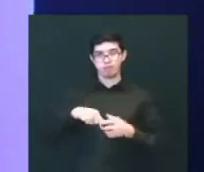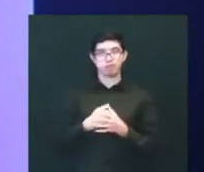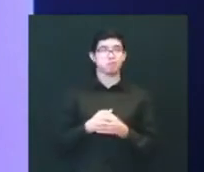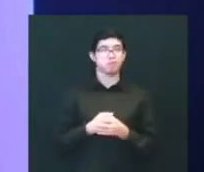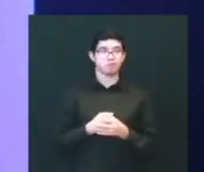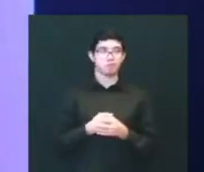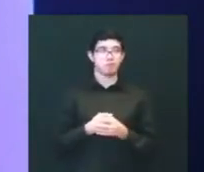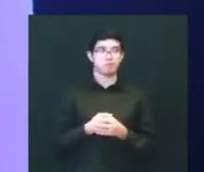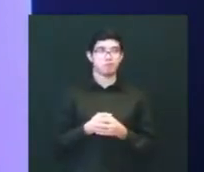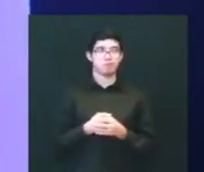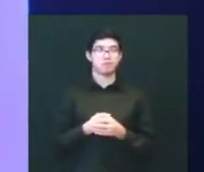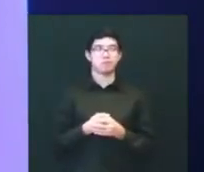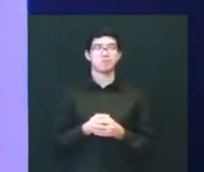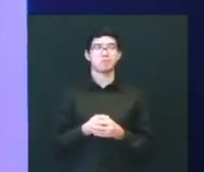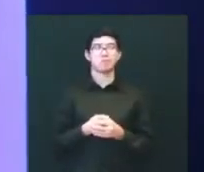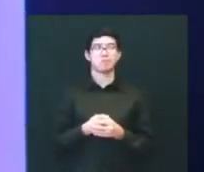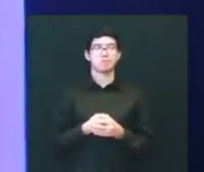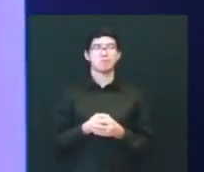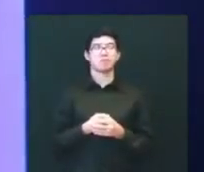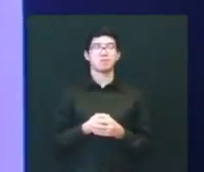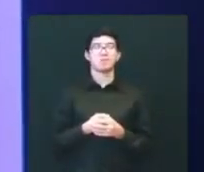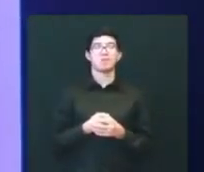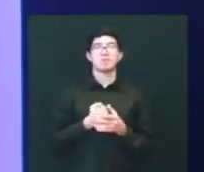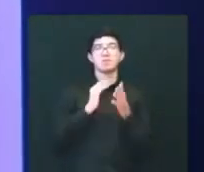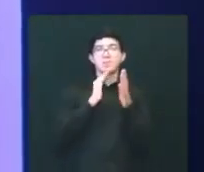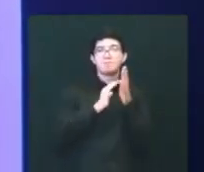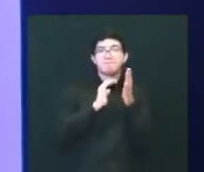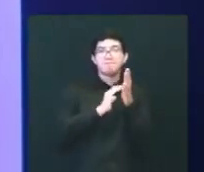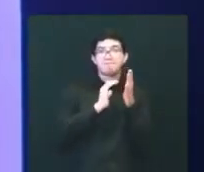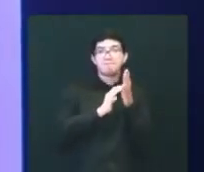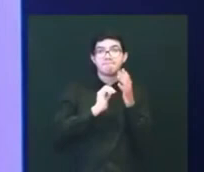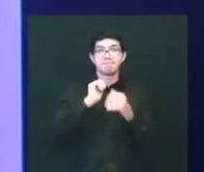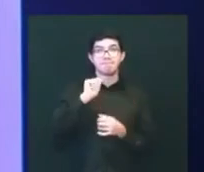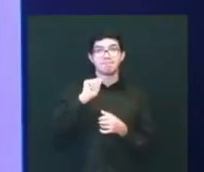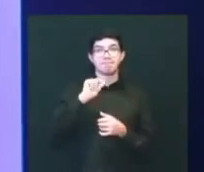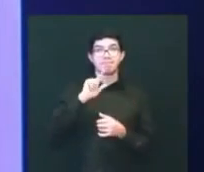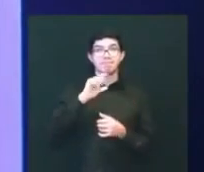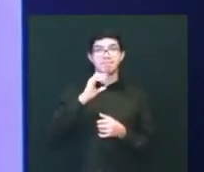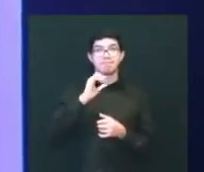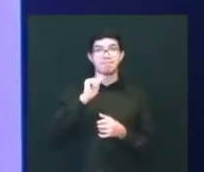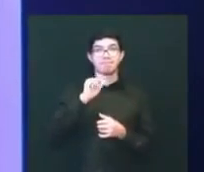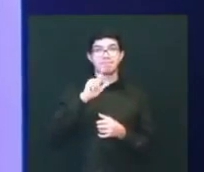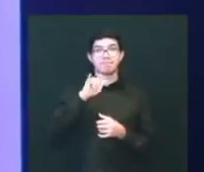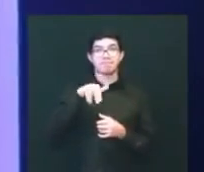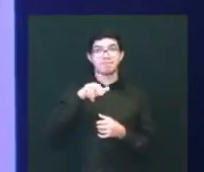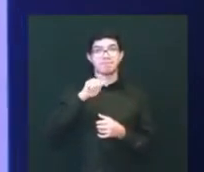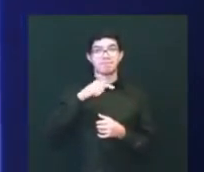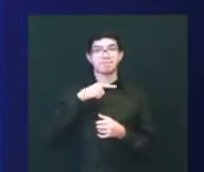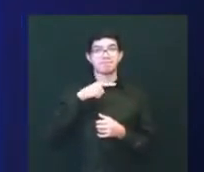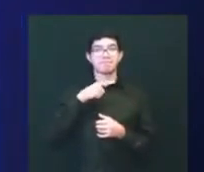Daniela, a questão da dieta alcalina, ela ainda não tem evidência científica para a